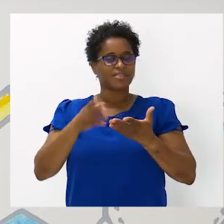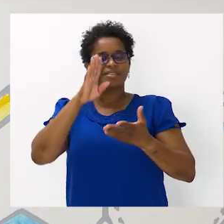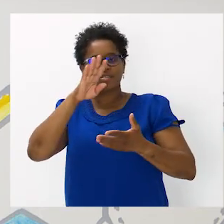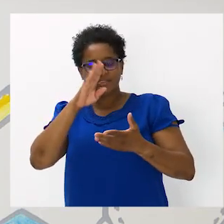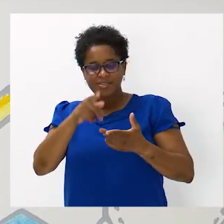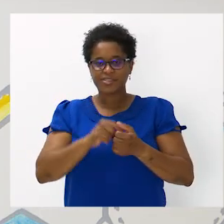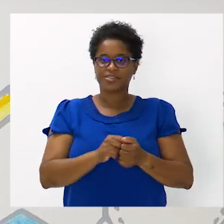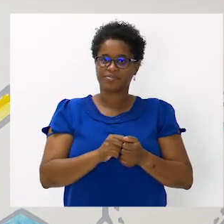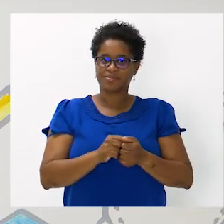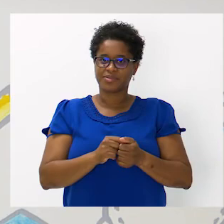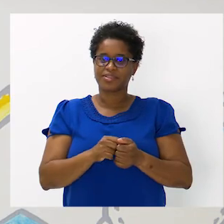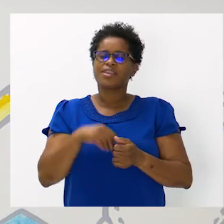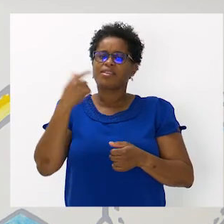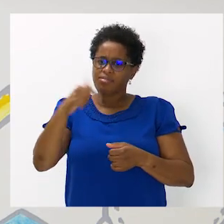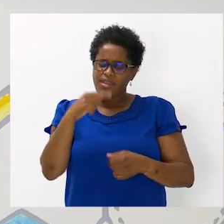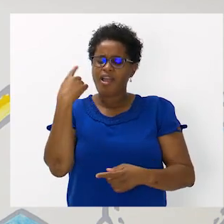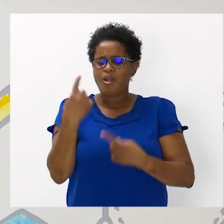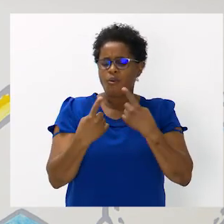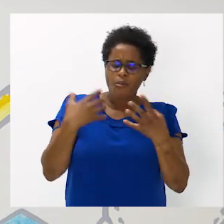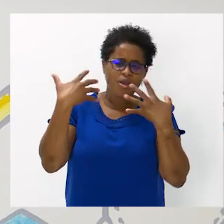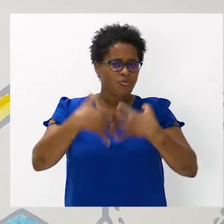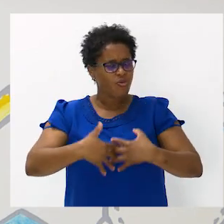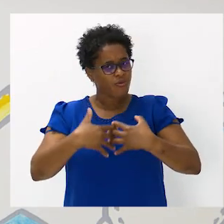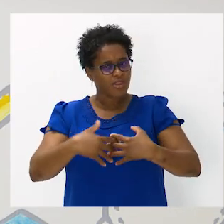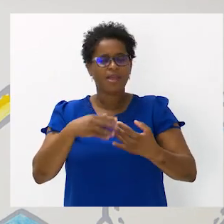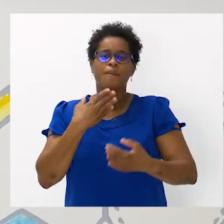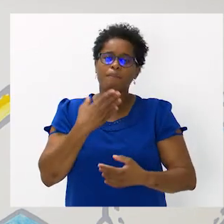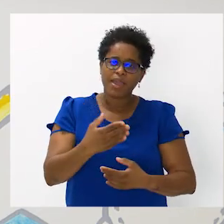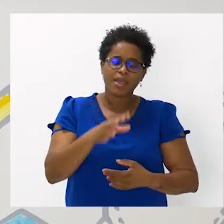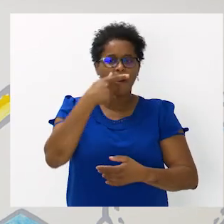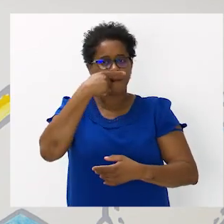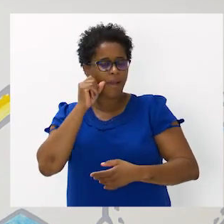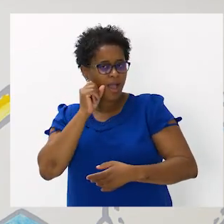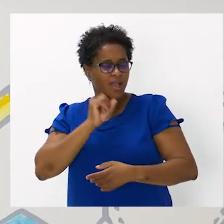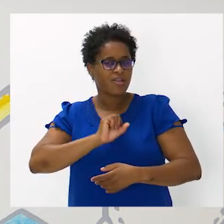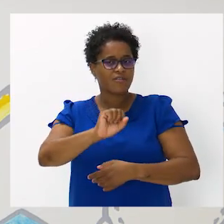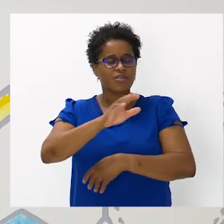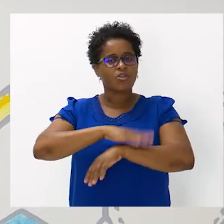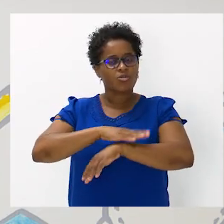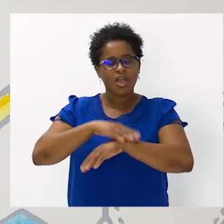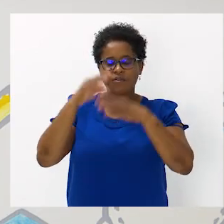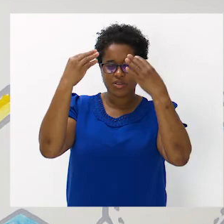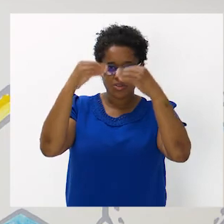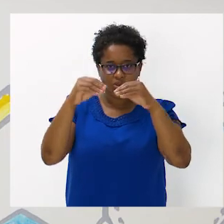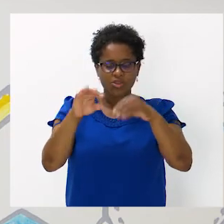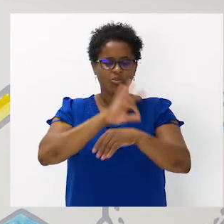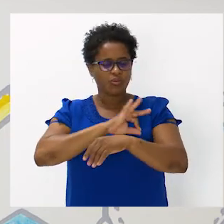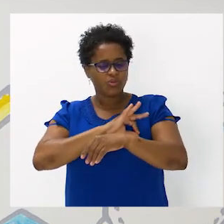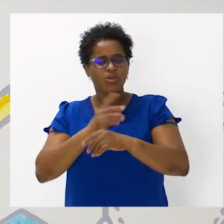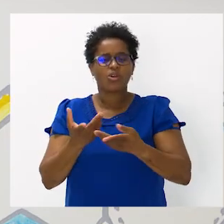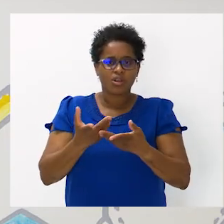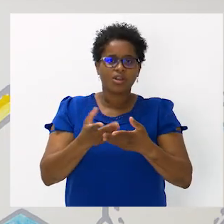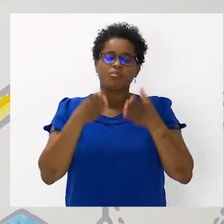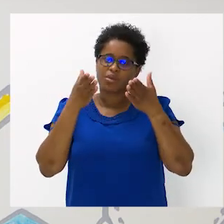E se encontrarem alguma dúvida, peçam aos vossos pais, encarregados de educação ou